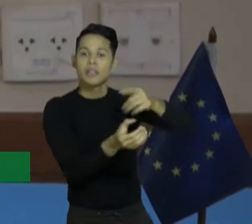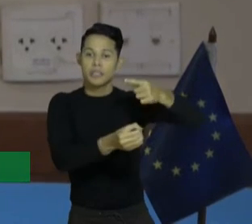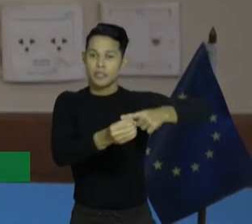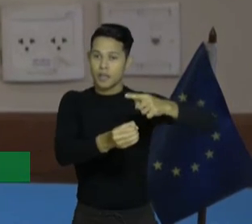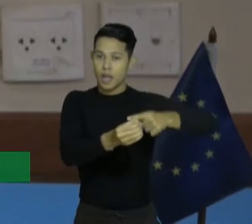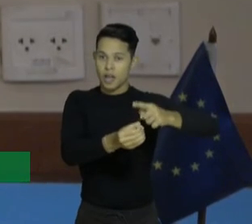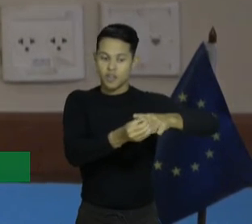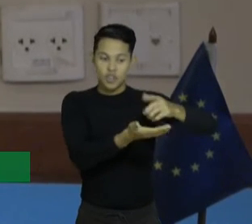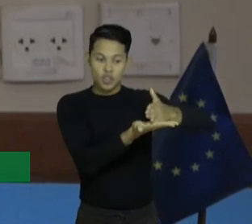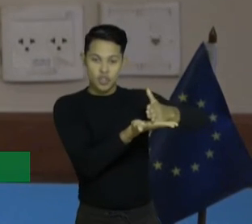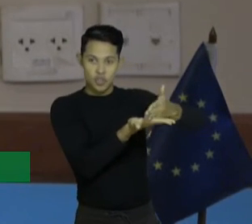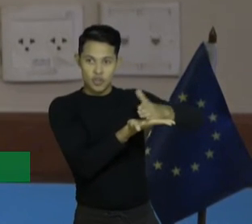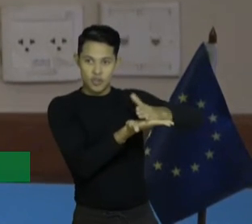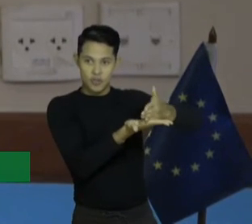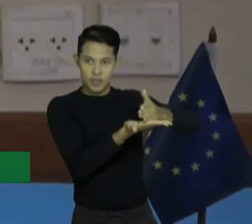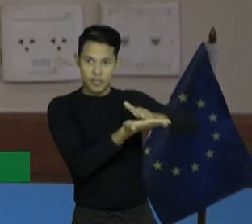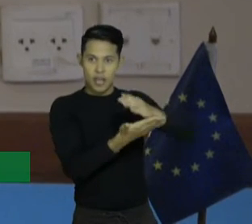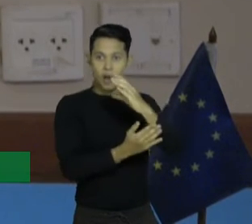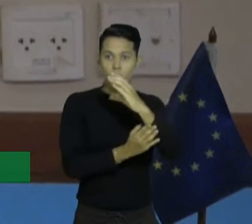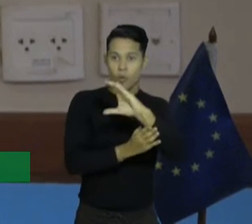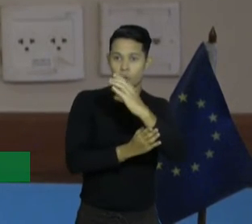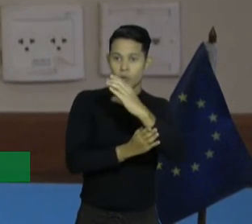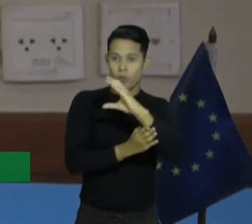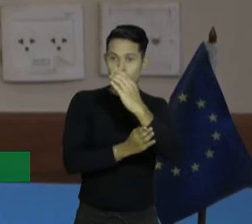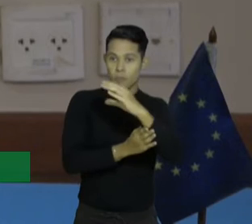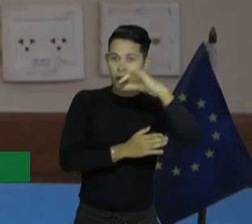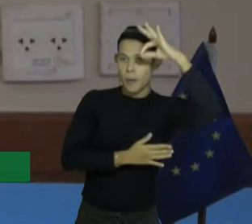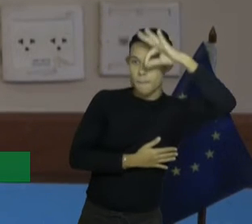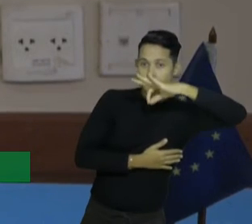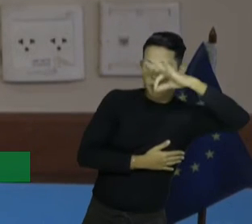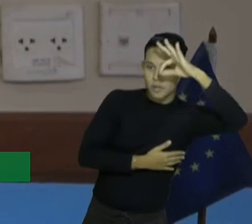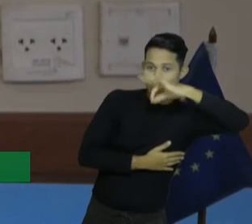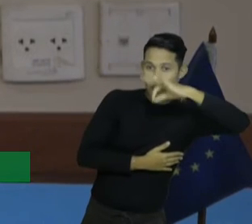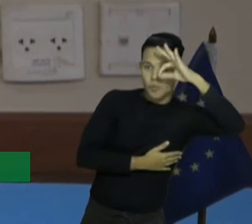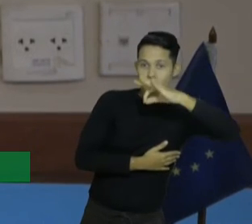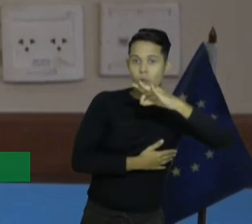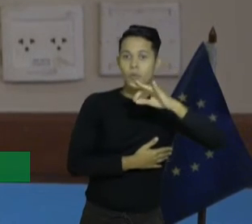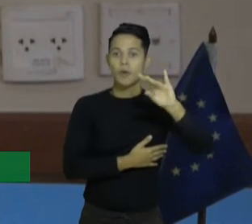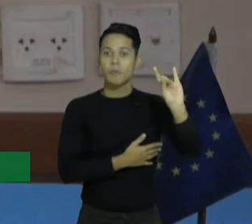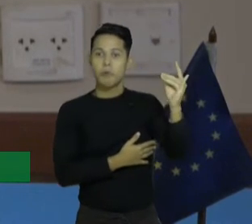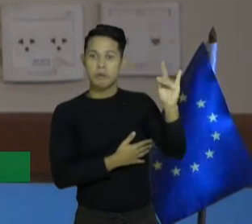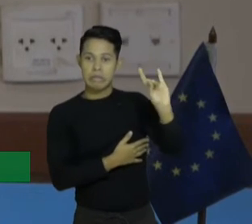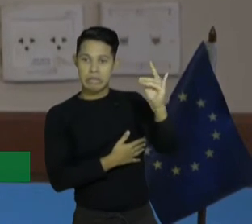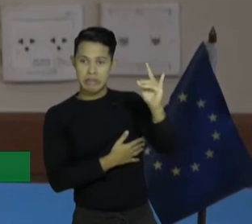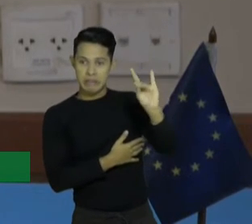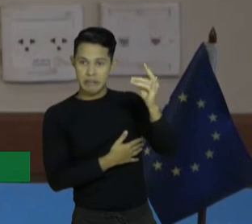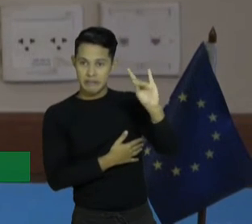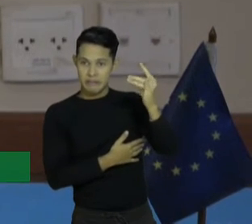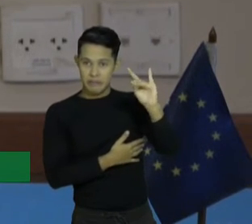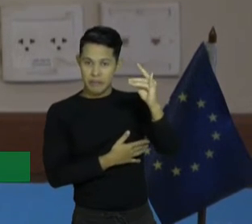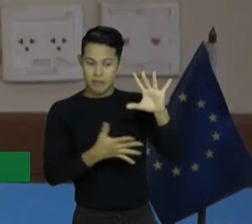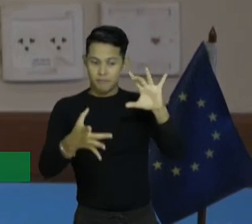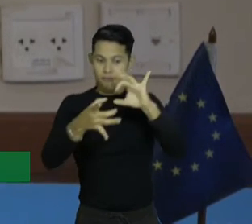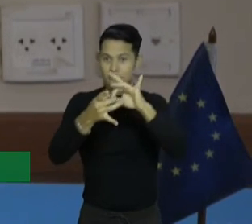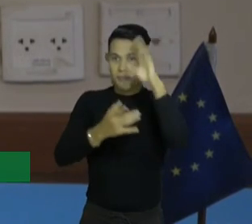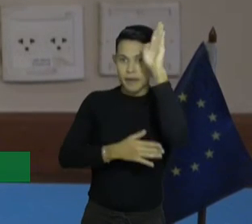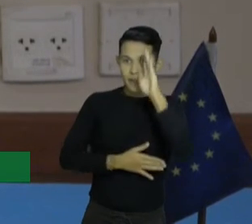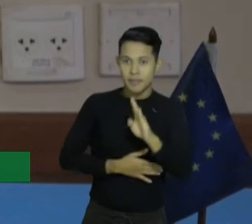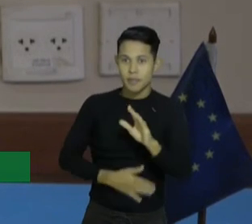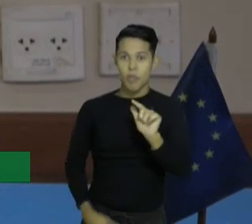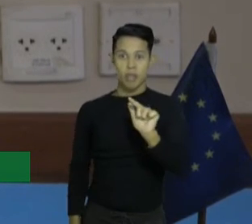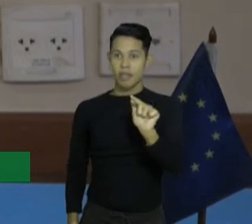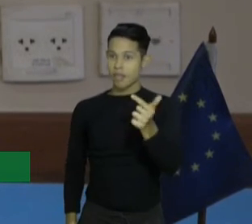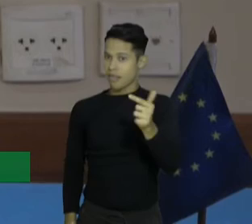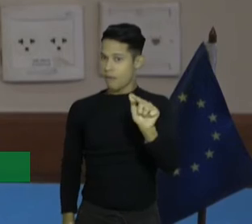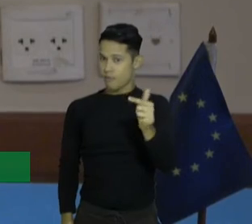divisa na Colômbia peru e com a Bolívia no Brasil exceto em um ou outro corredor mas em